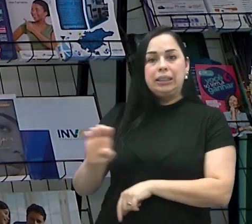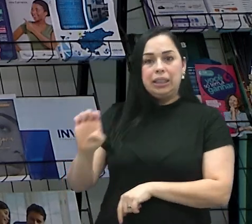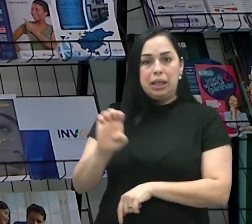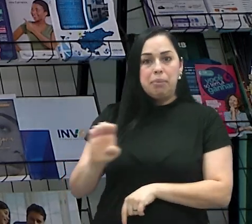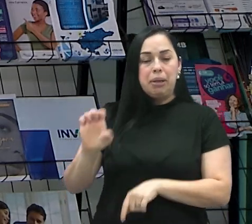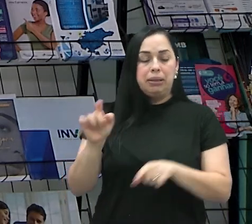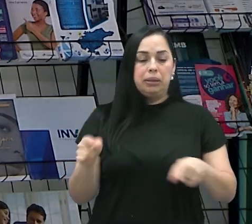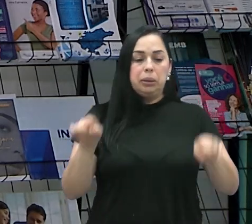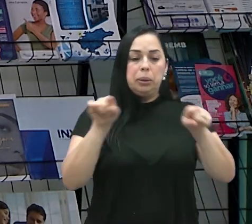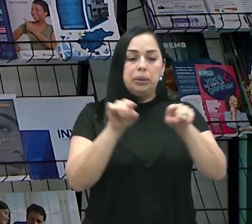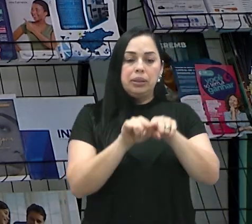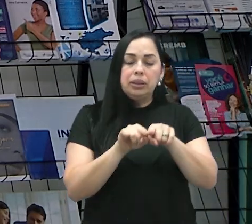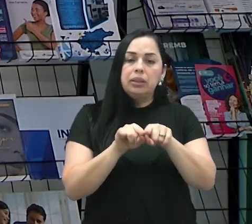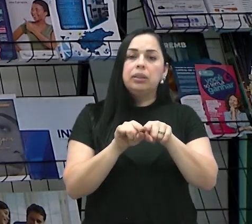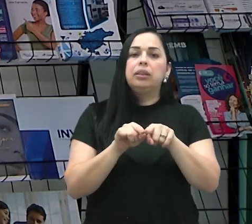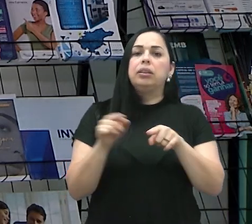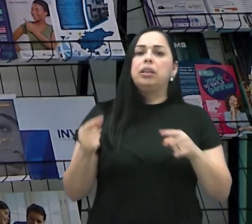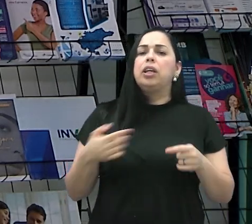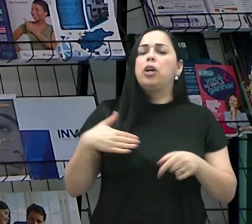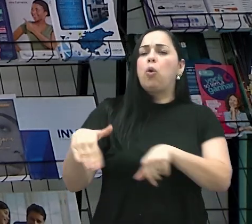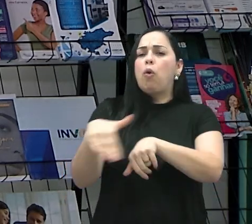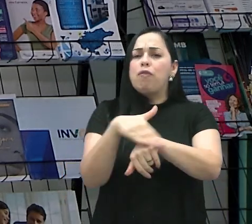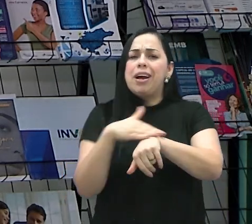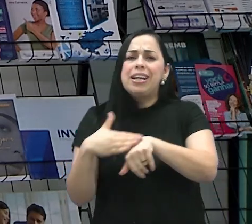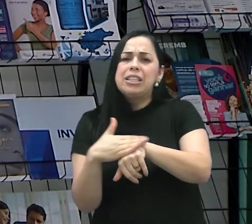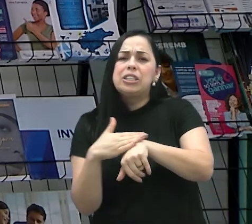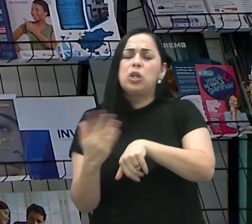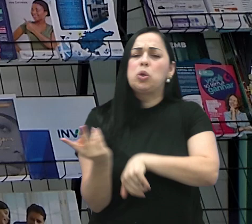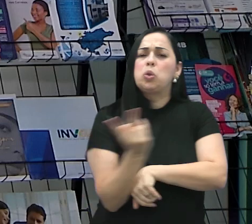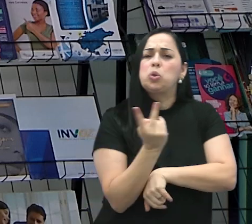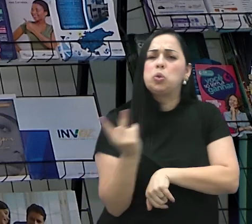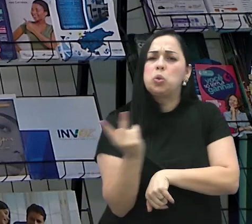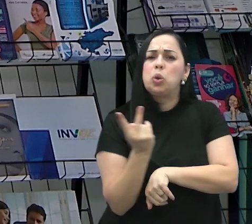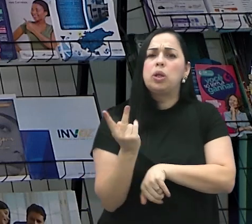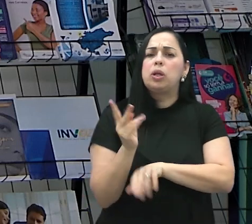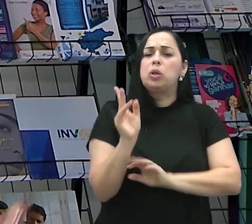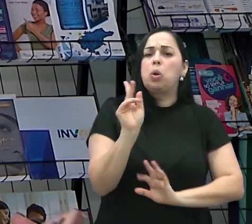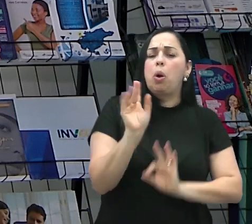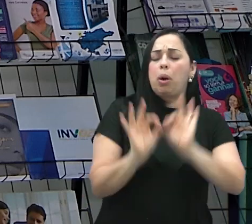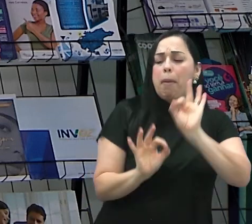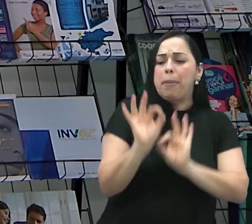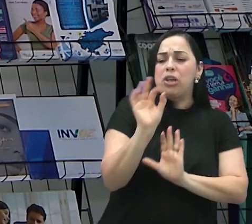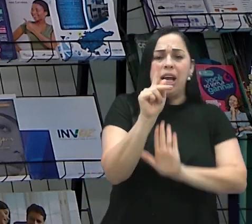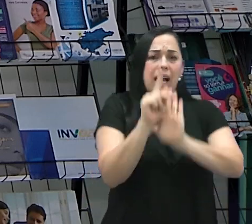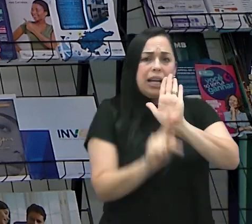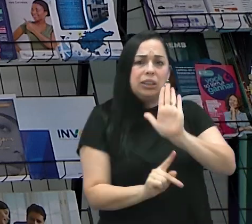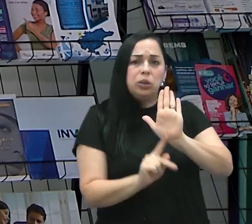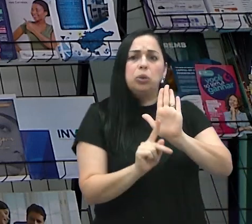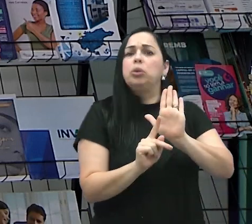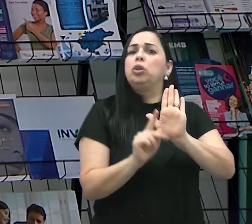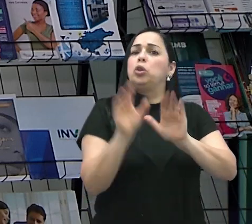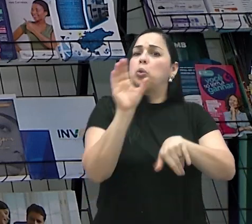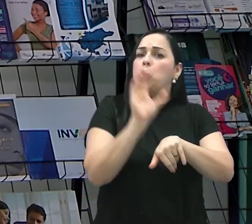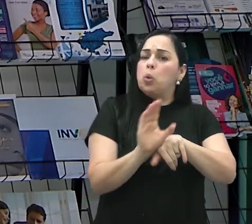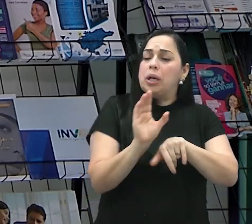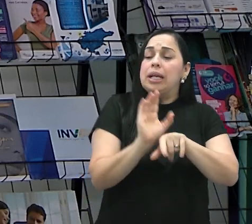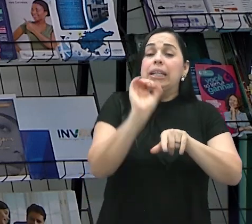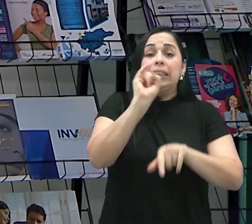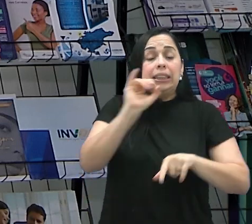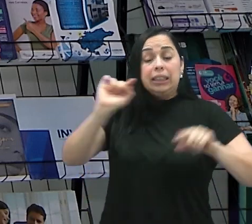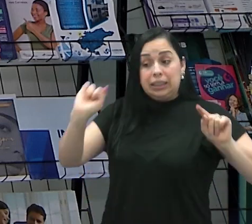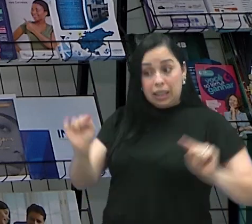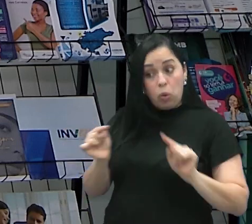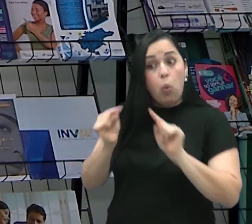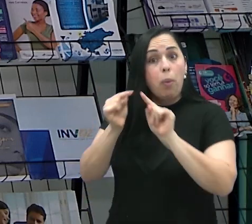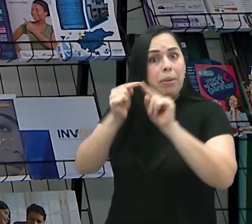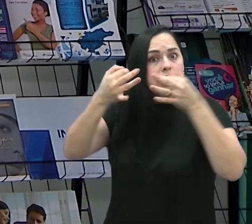empresas através da ASECRE, em que eles possam estar discutindo e conversando com as empresas o nosso plano de curso, o nosso perfil profissional, se